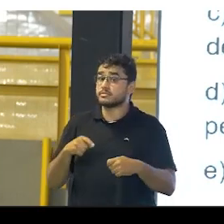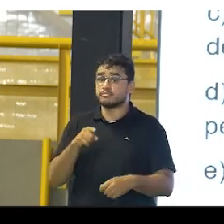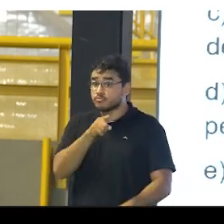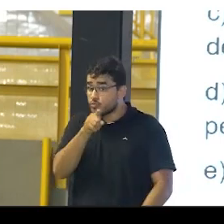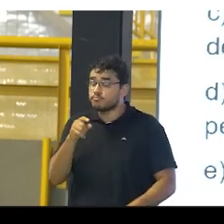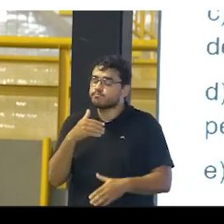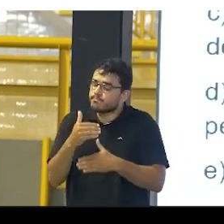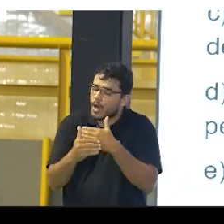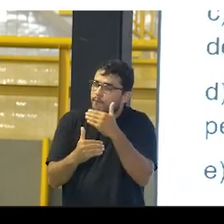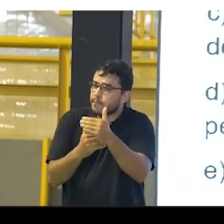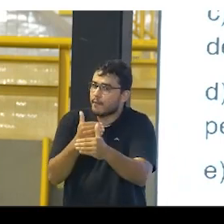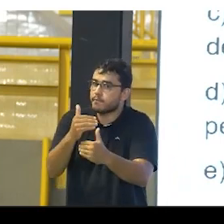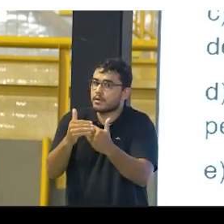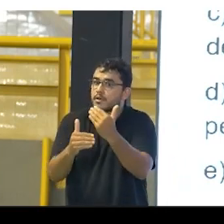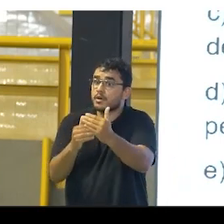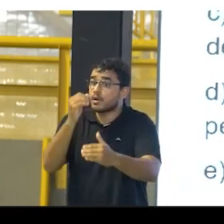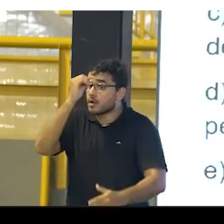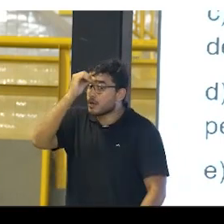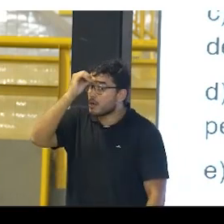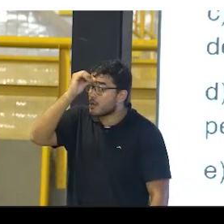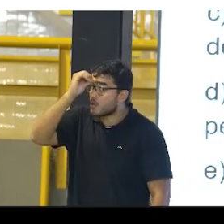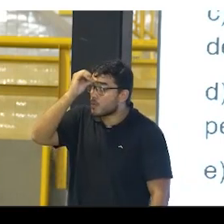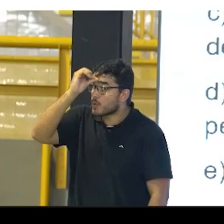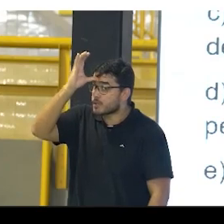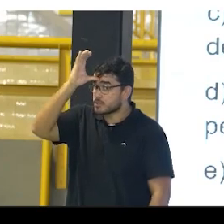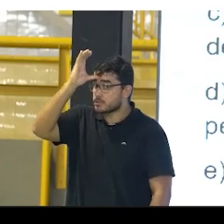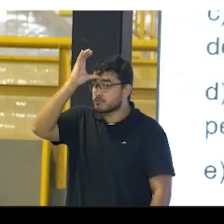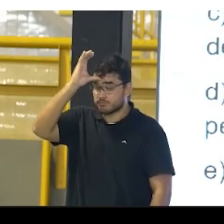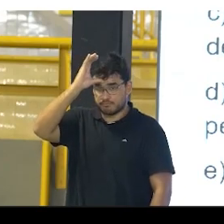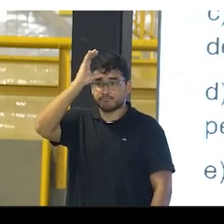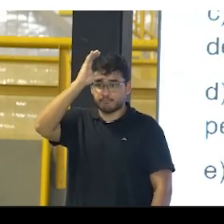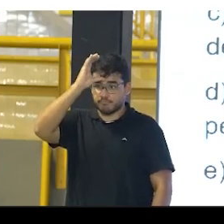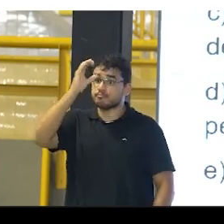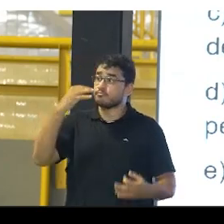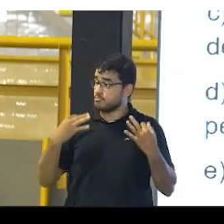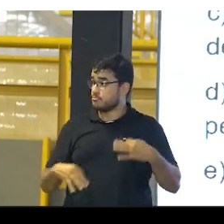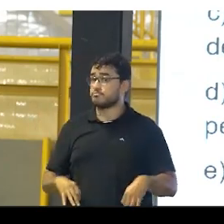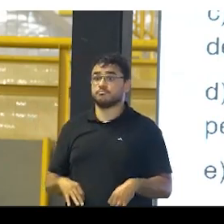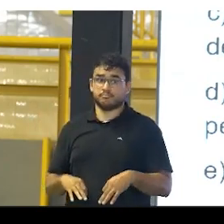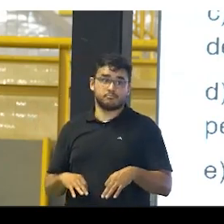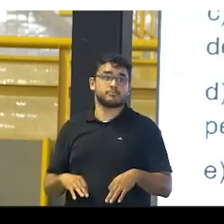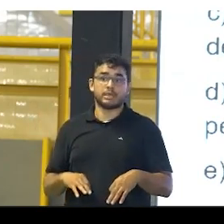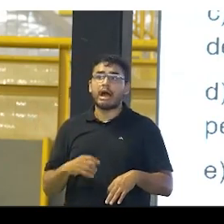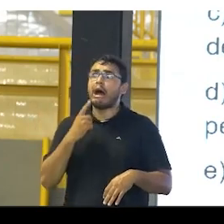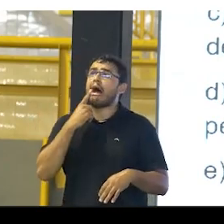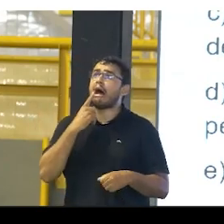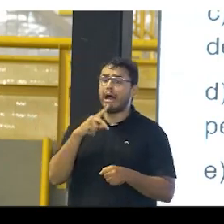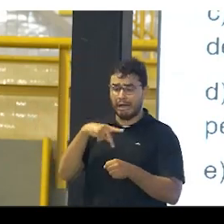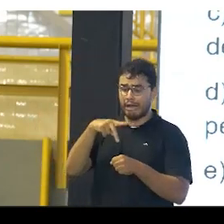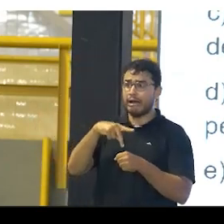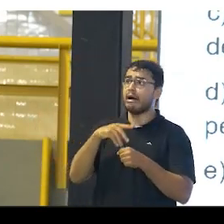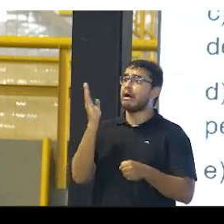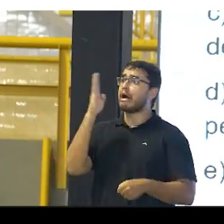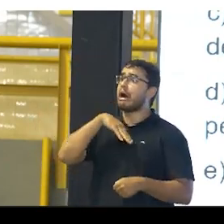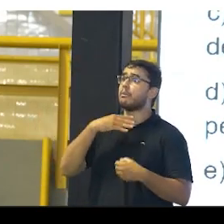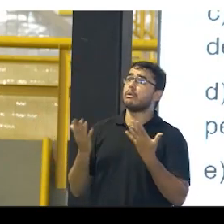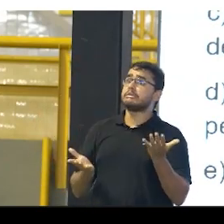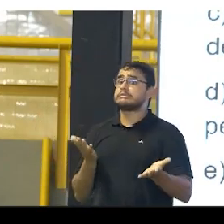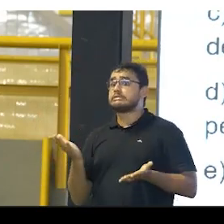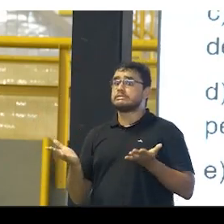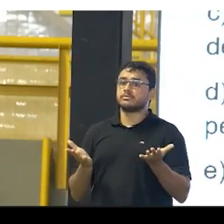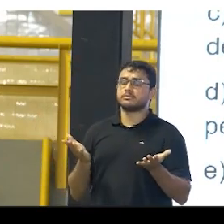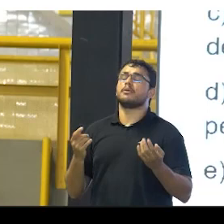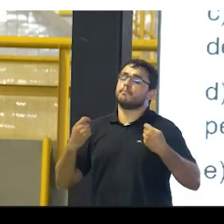Por aquilo que a gente não encontra na prateleira de supermercado. Que é conhecimento. Tá? Basicamente. E quando